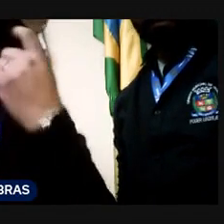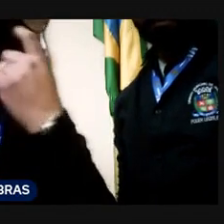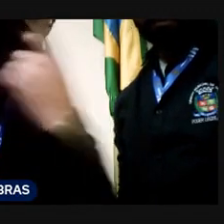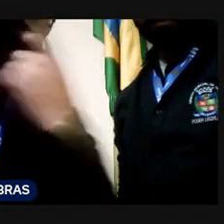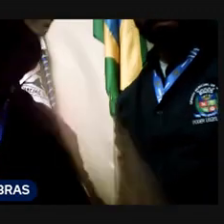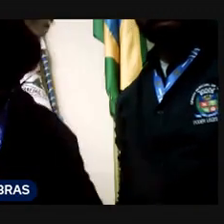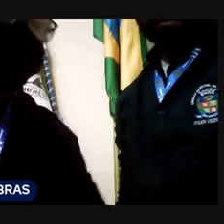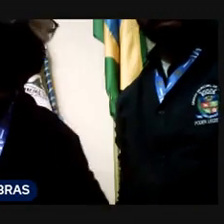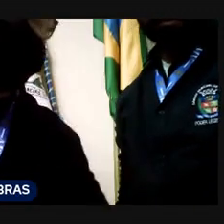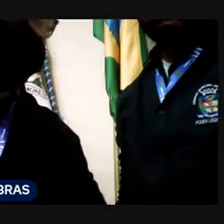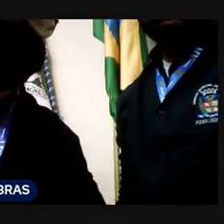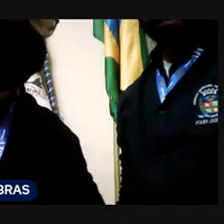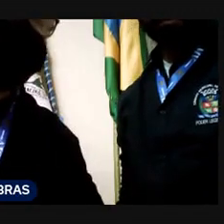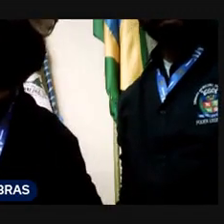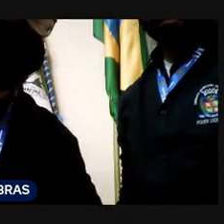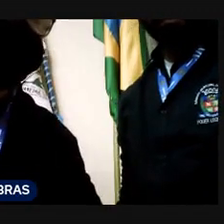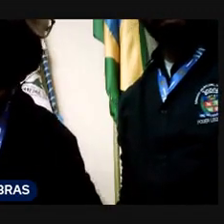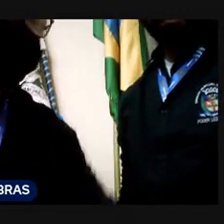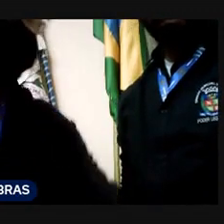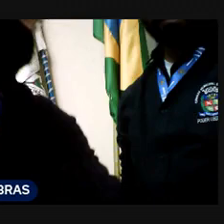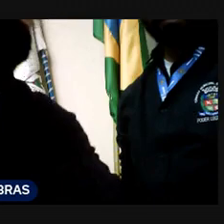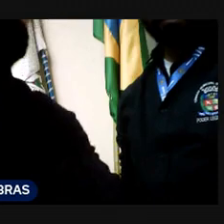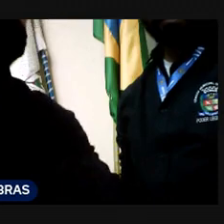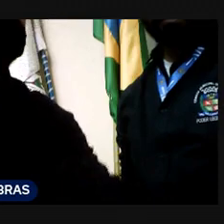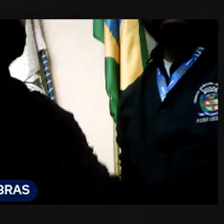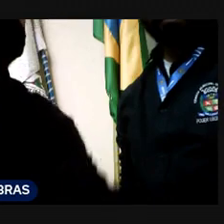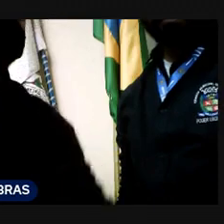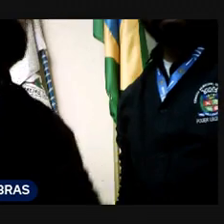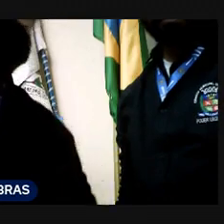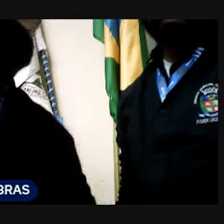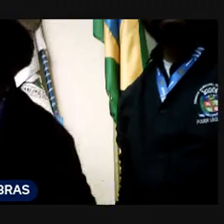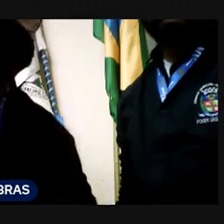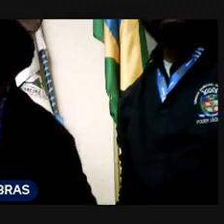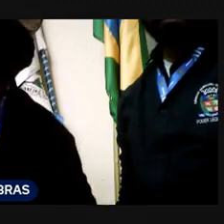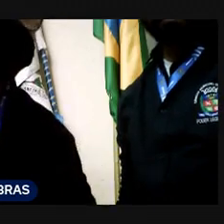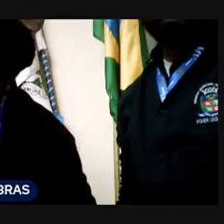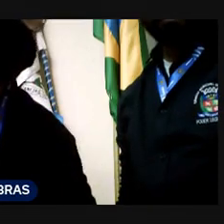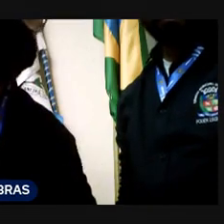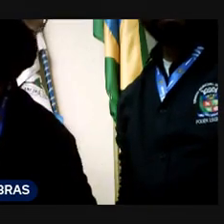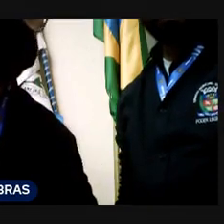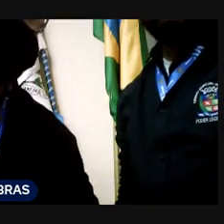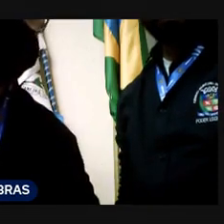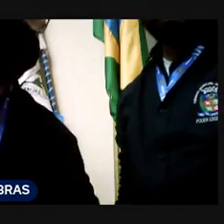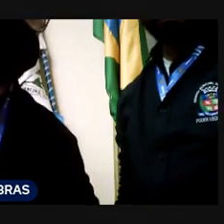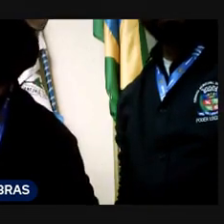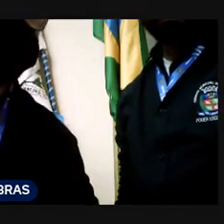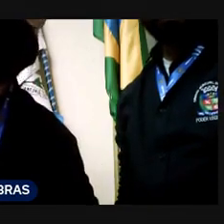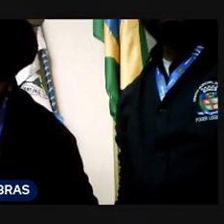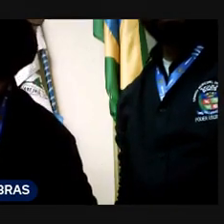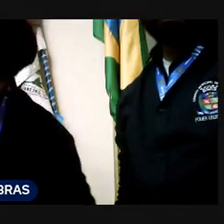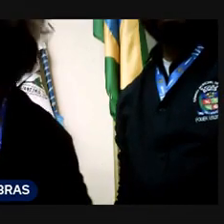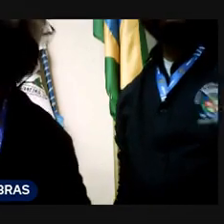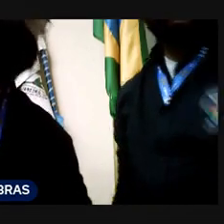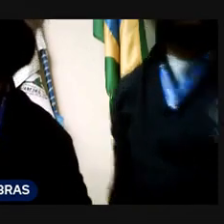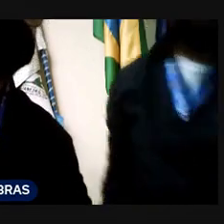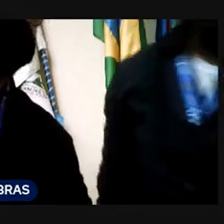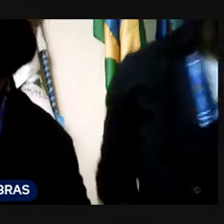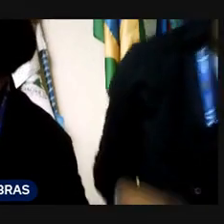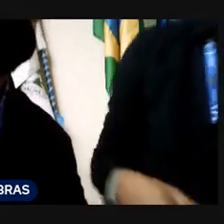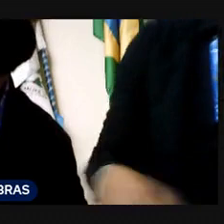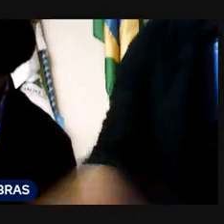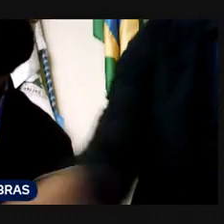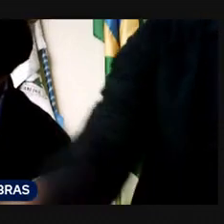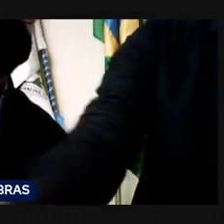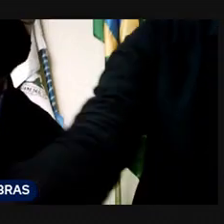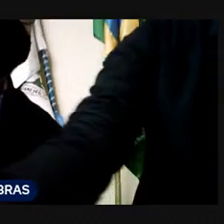em Valença o dia inteiro e retornar para sua casa às 7, 8 horas da noite. Bom, e outra felicidade